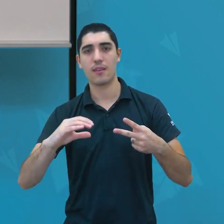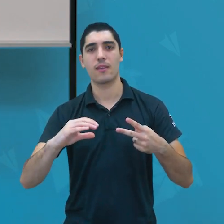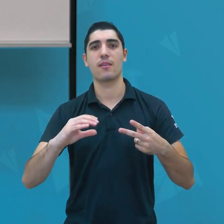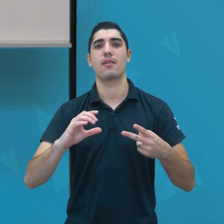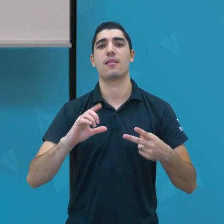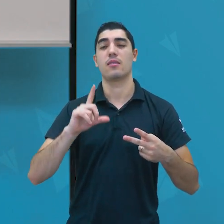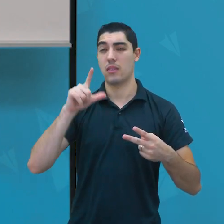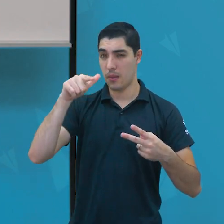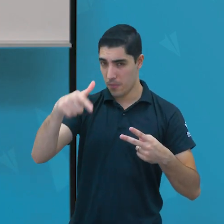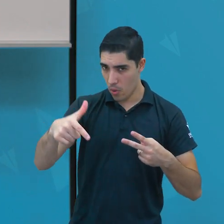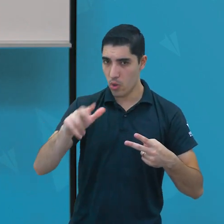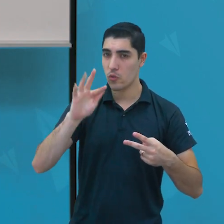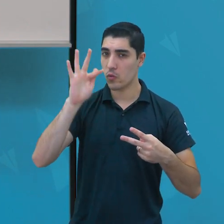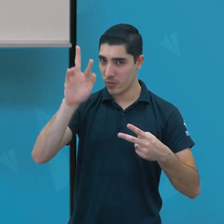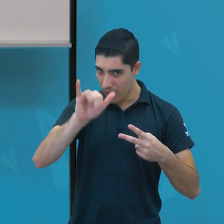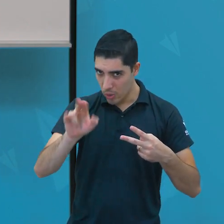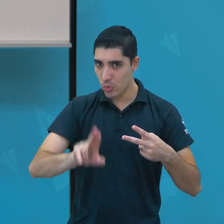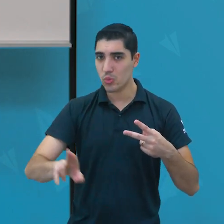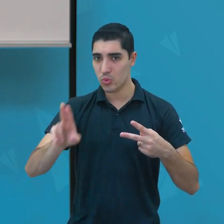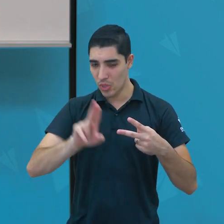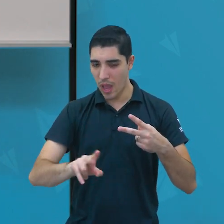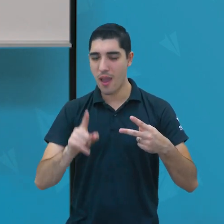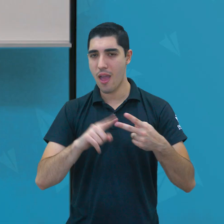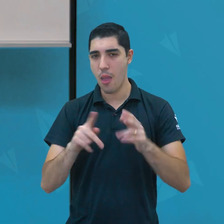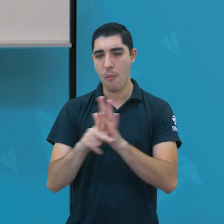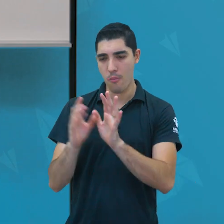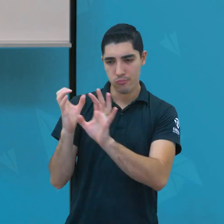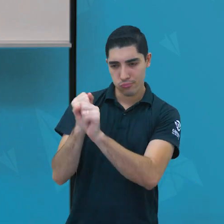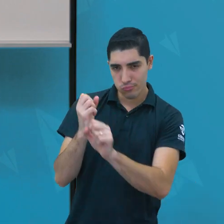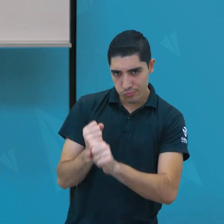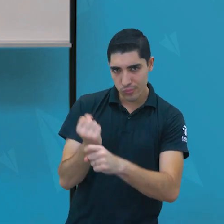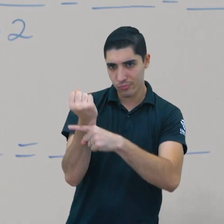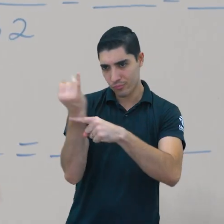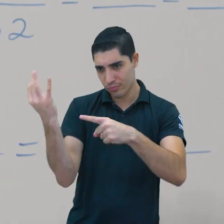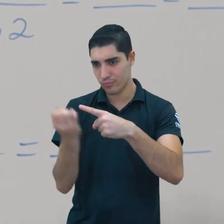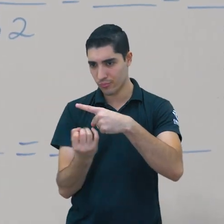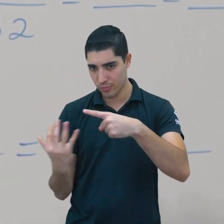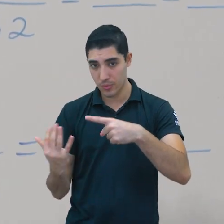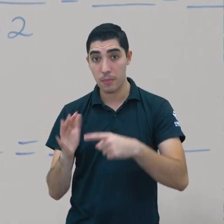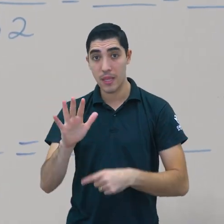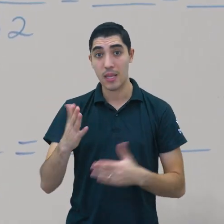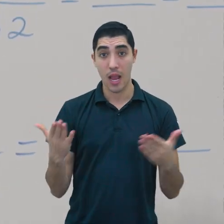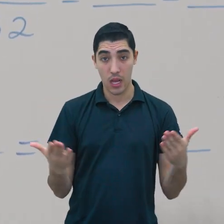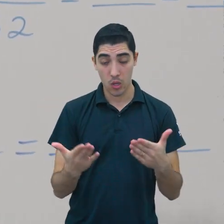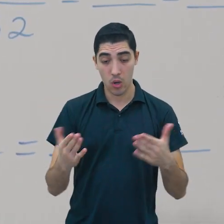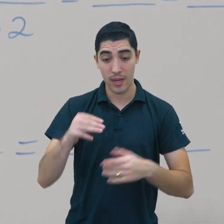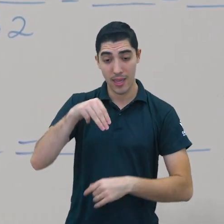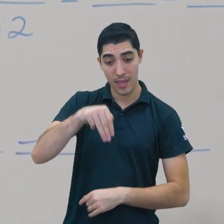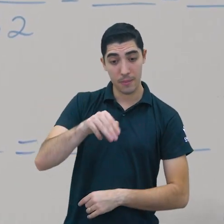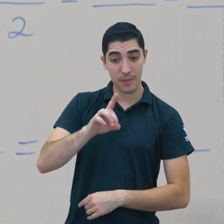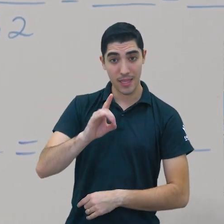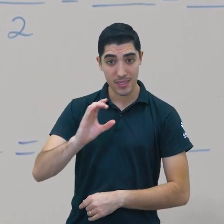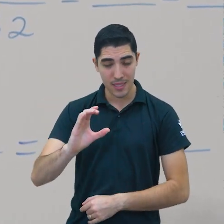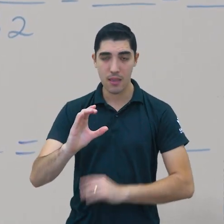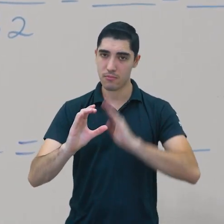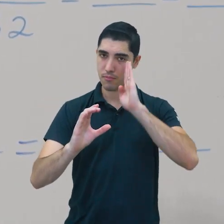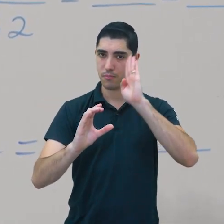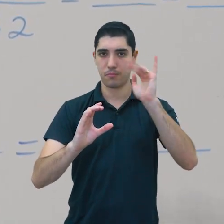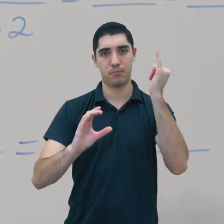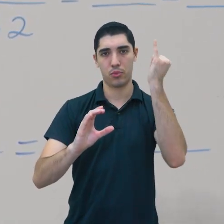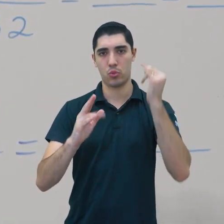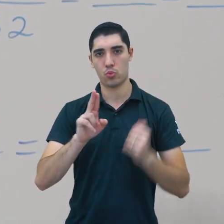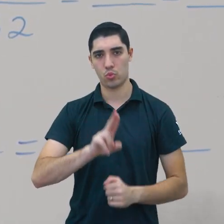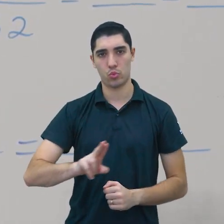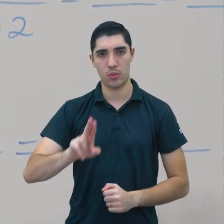comum. Vamos usar futuramente aí na parte de operações com frações. Mas nesse momento o MDC vai ser muito útil para a gente, tá?